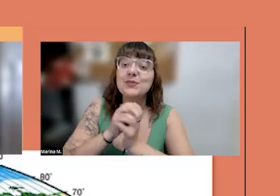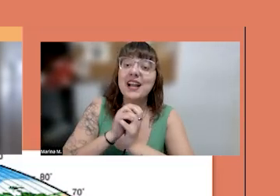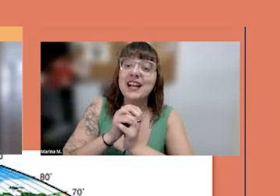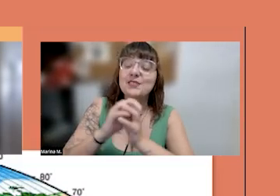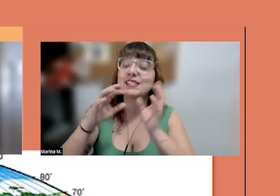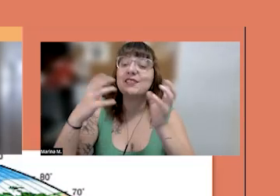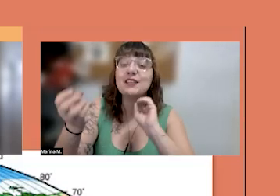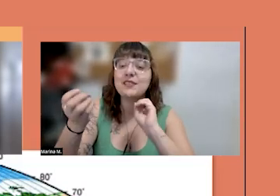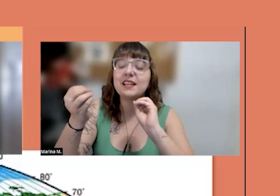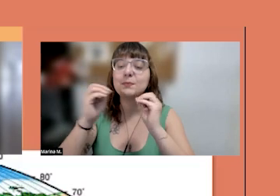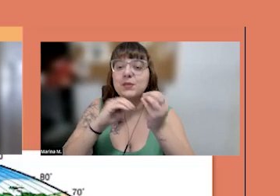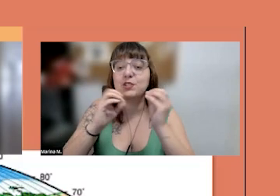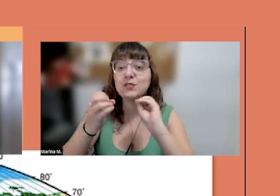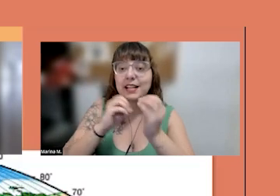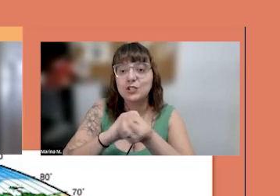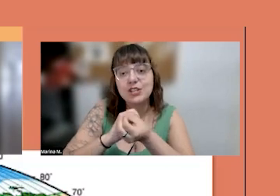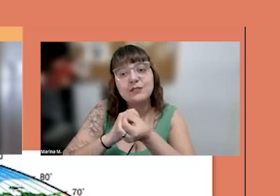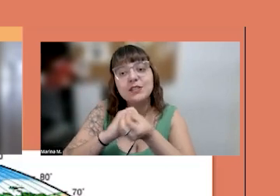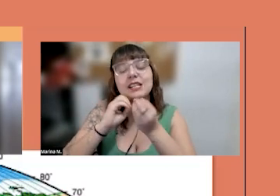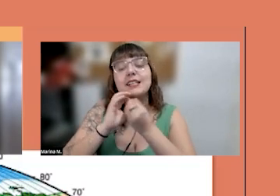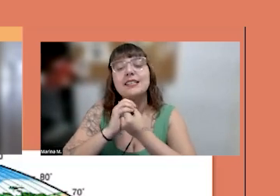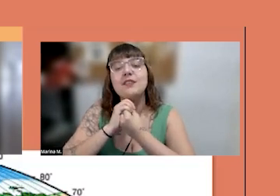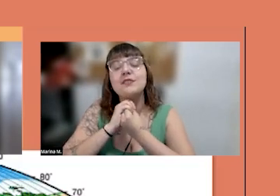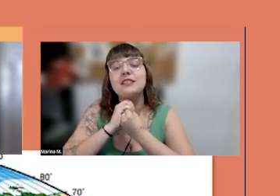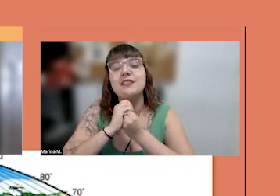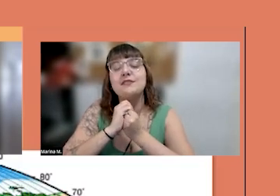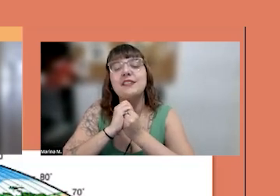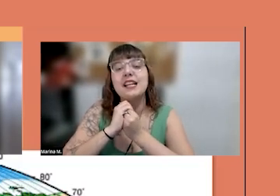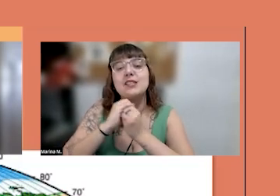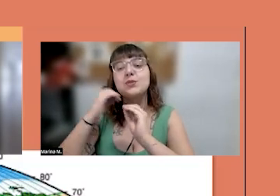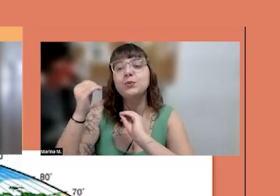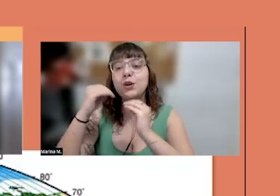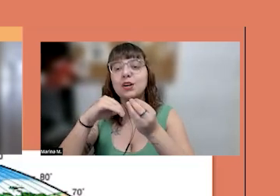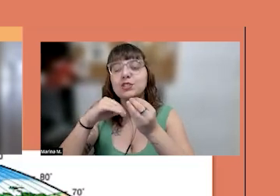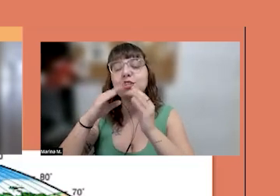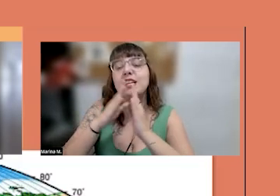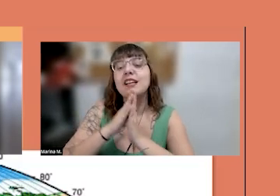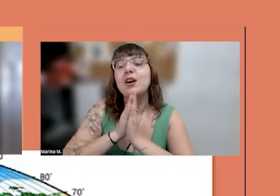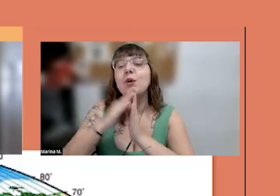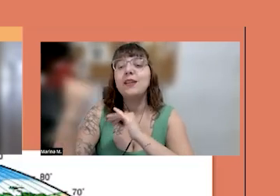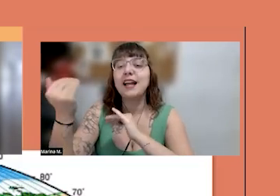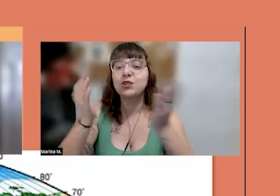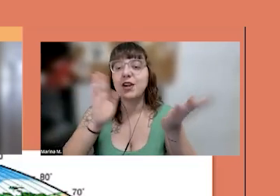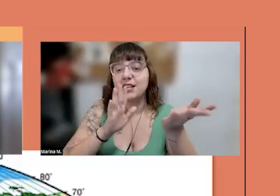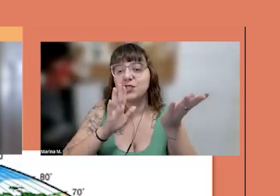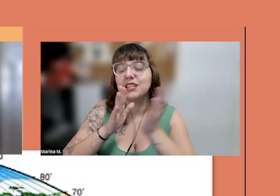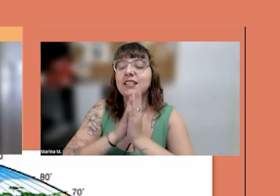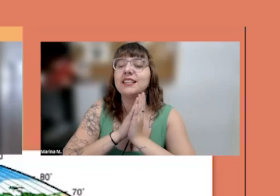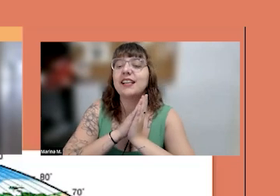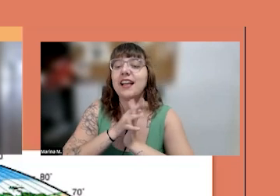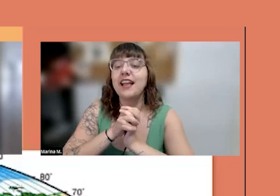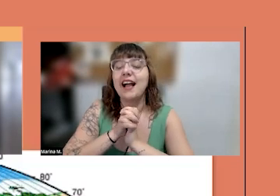Em alguns lugares você não vai ver positivo e negativo, né? Você vai ver sul-norte ou